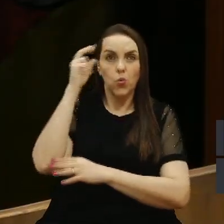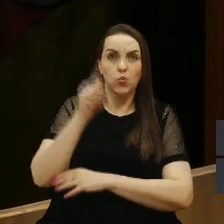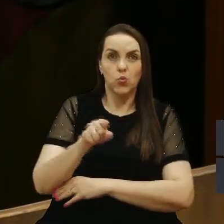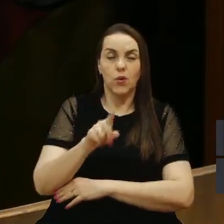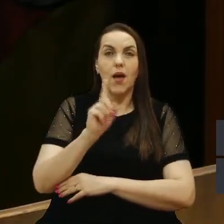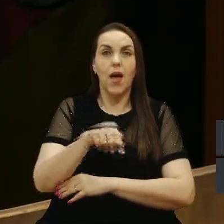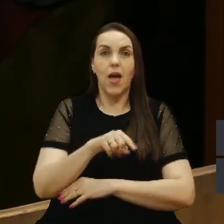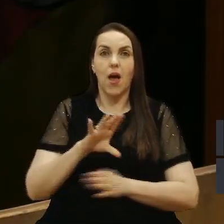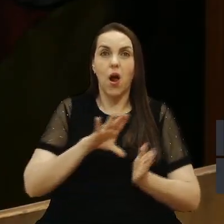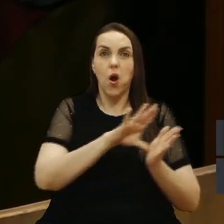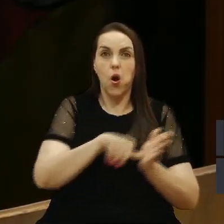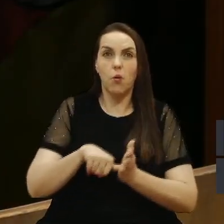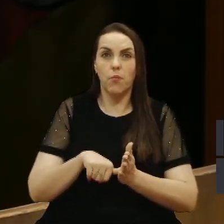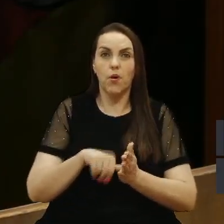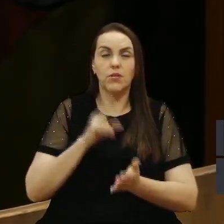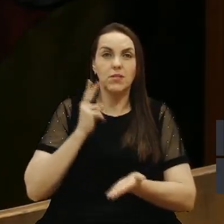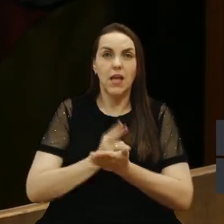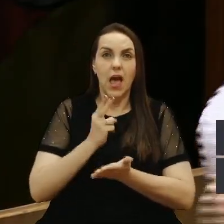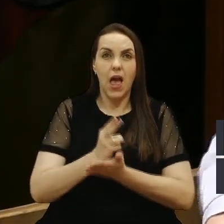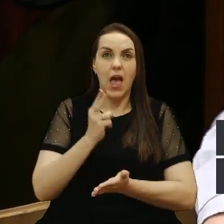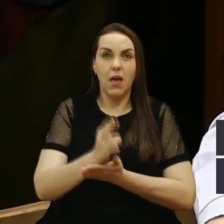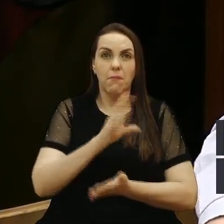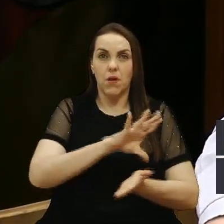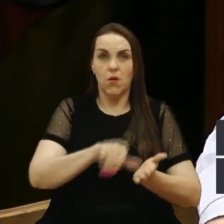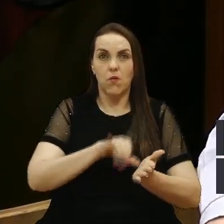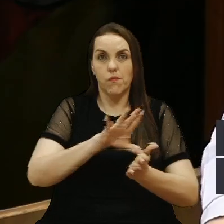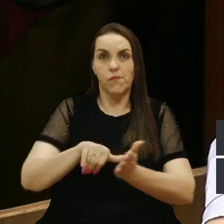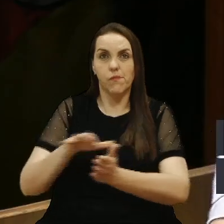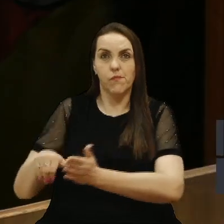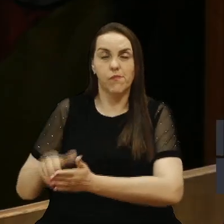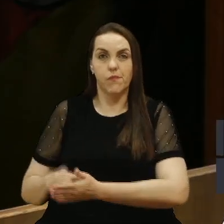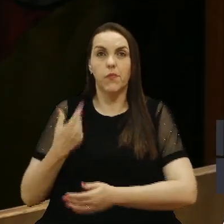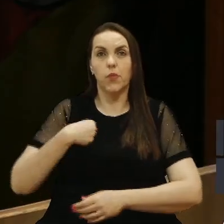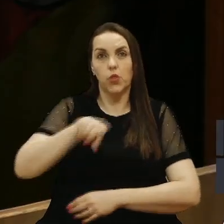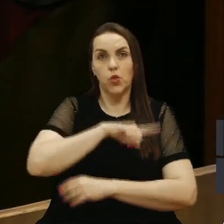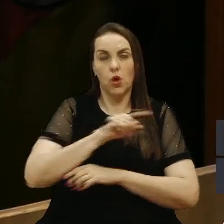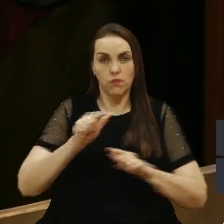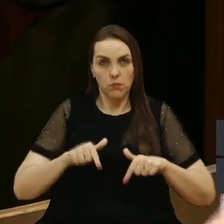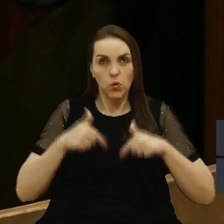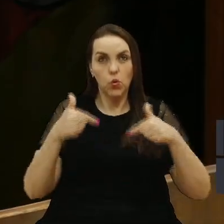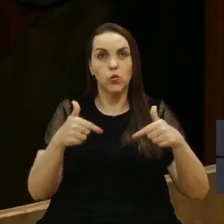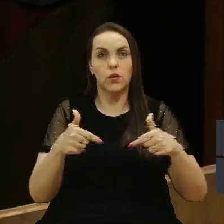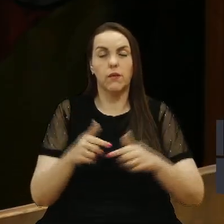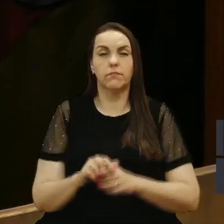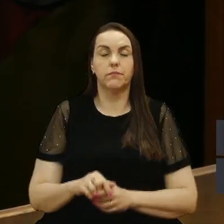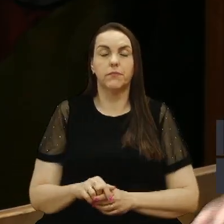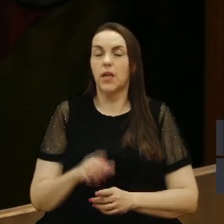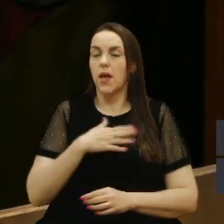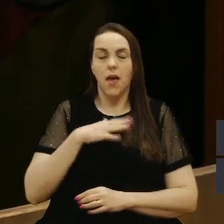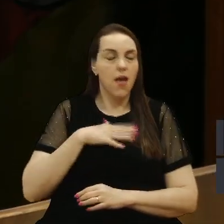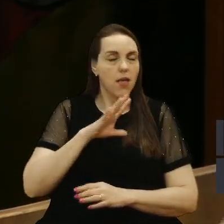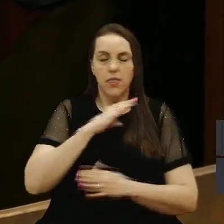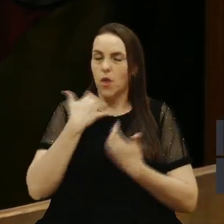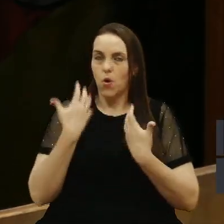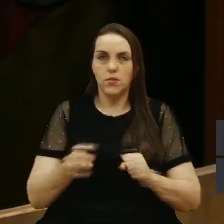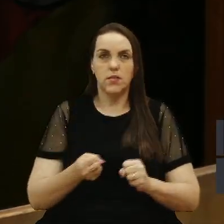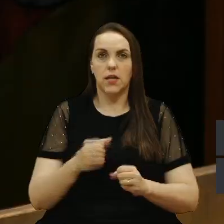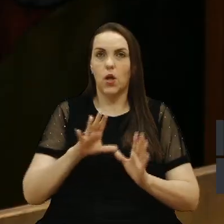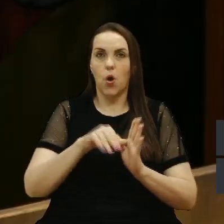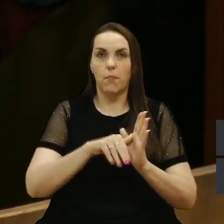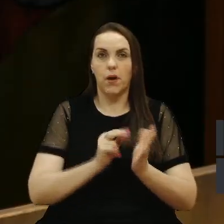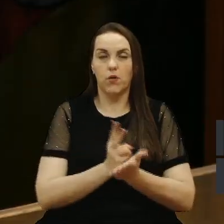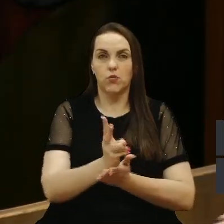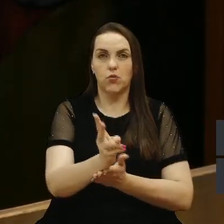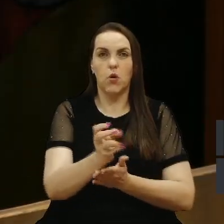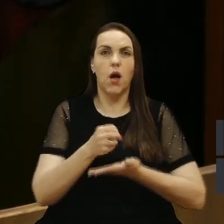questão de roubo. Sempre nos roubaram e nós vamos levantar contra esse roubo. É inaceitável que continue nos roubando. Tenho meu